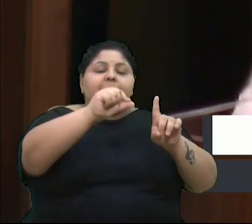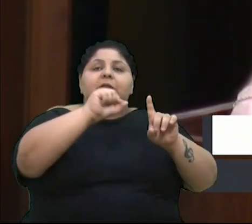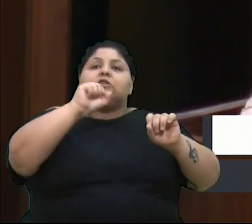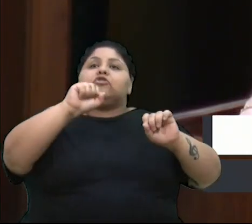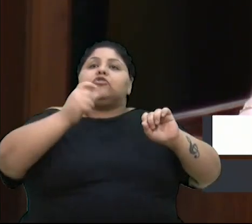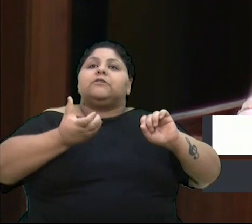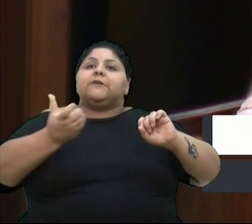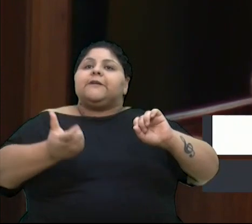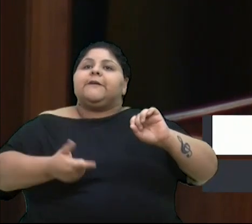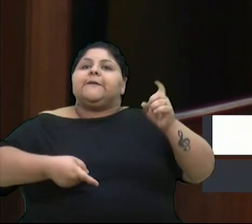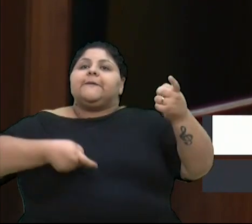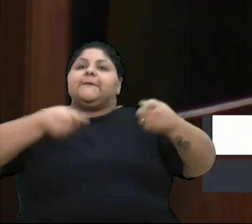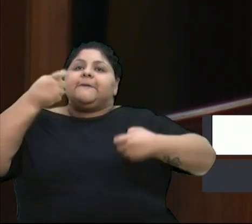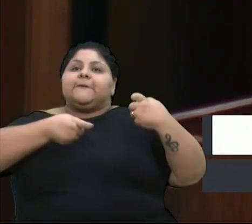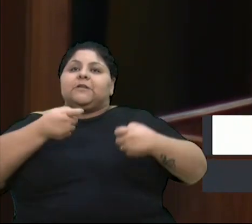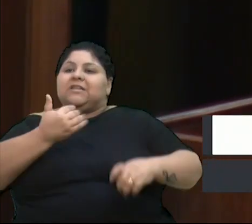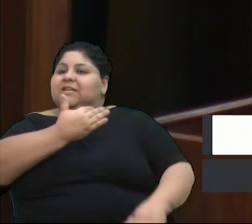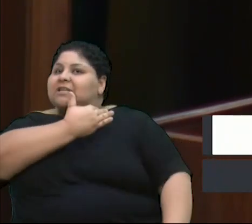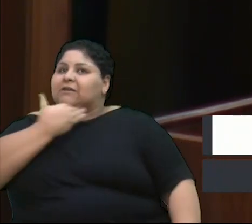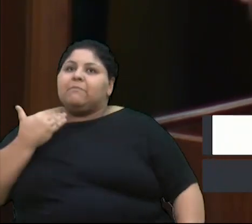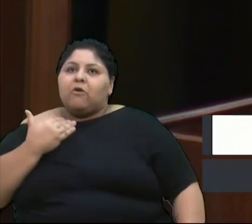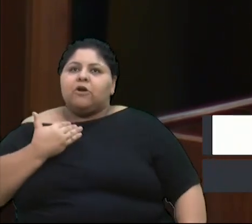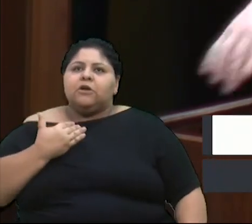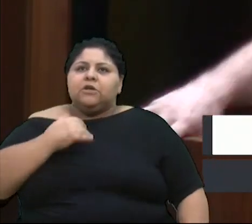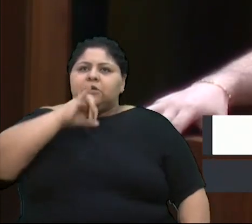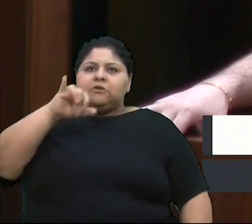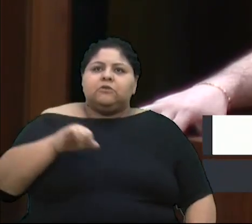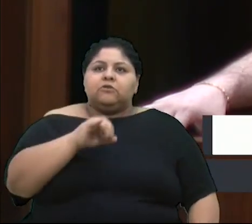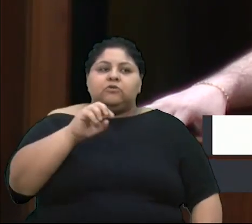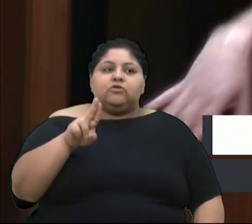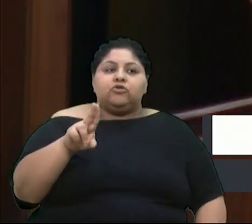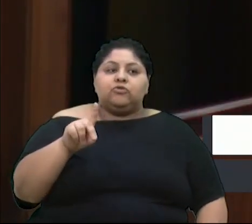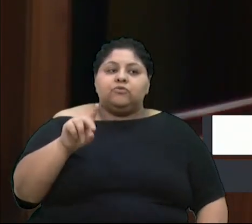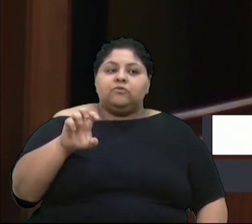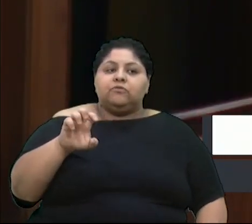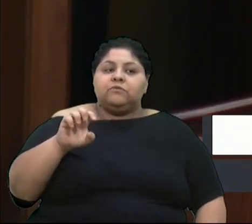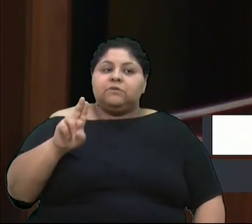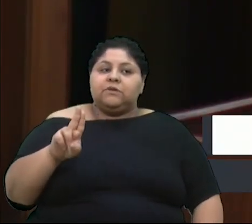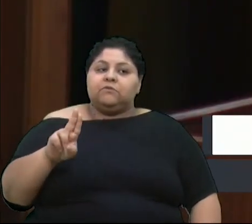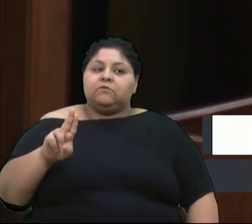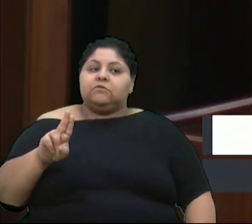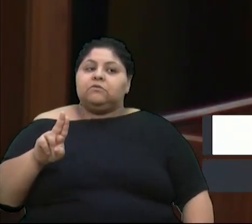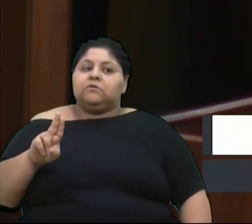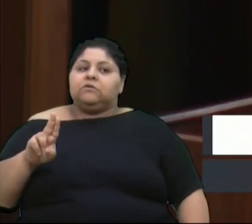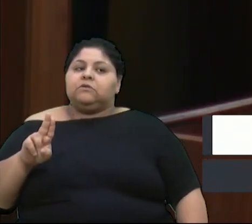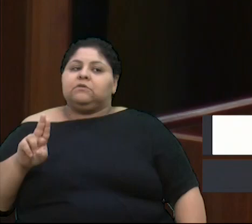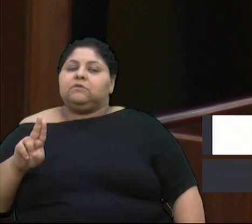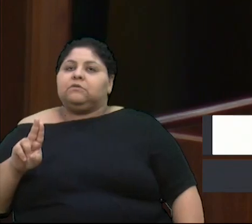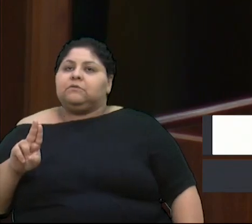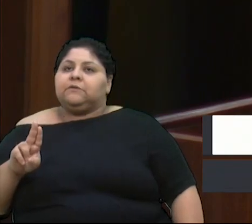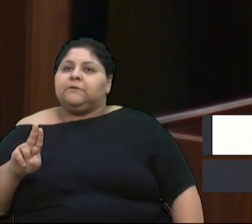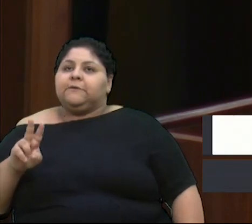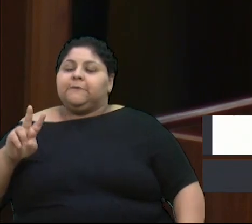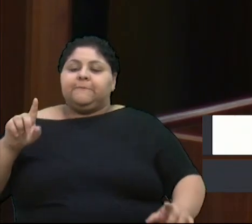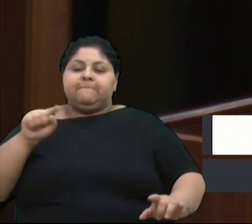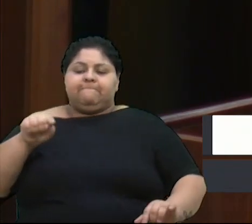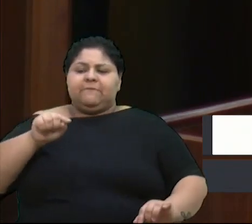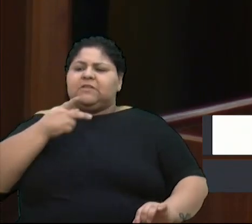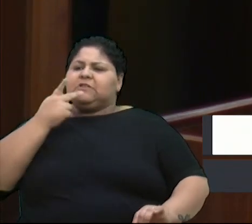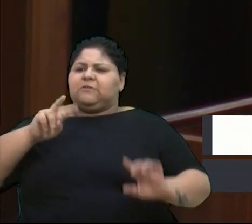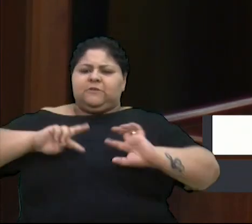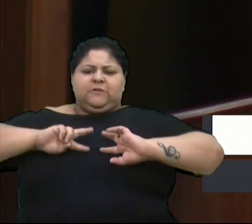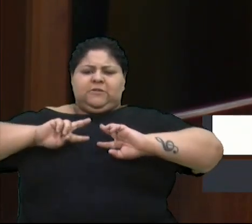Guerra, morte de judeus. E eles mesmos dizem, né, que não reconhecem o direito